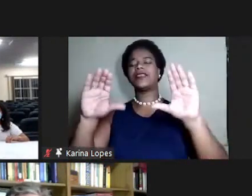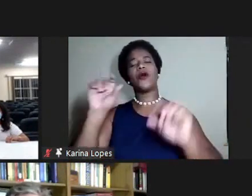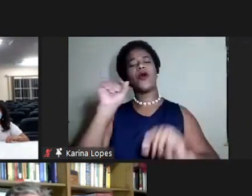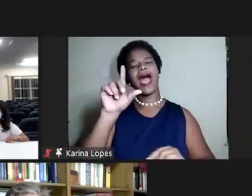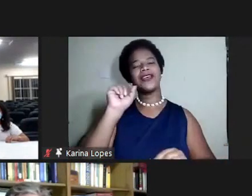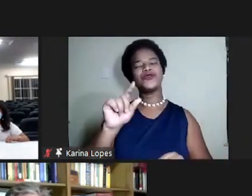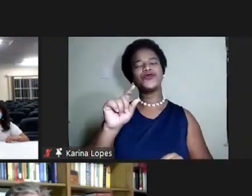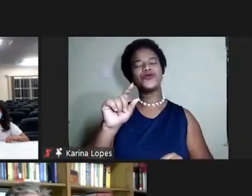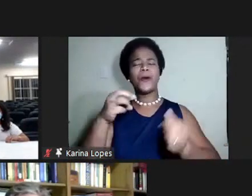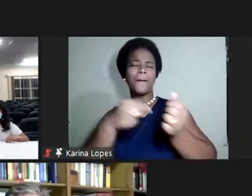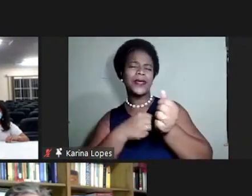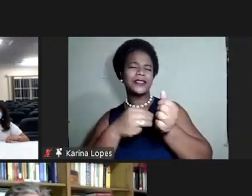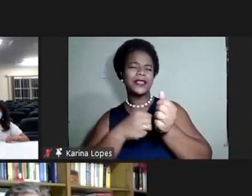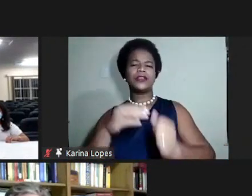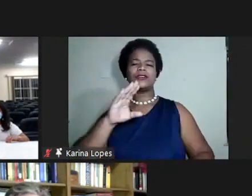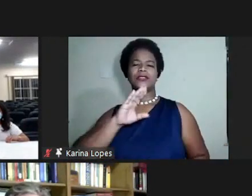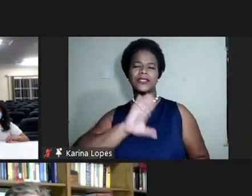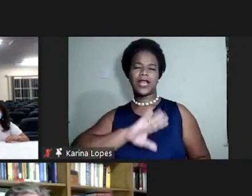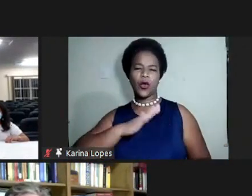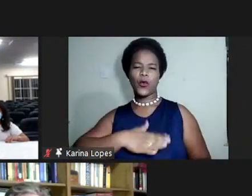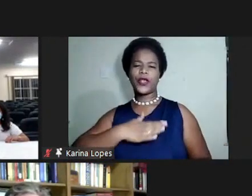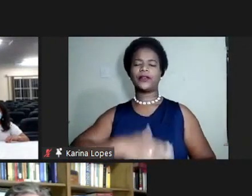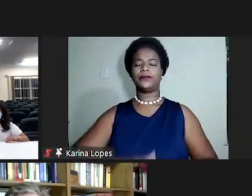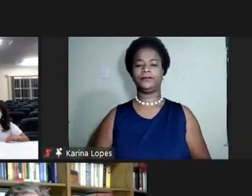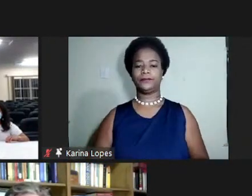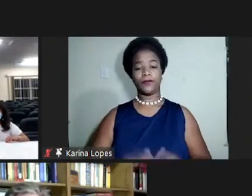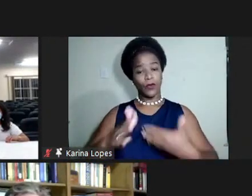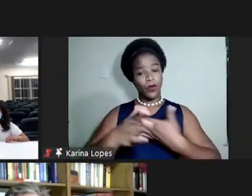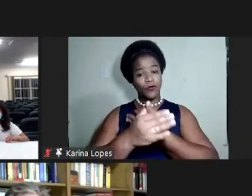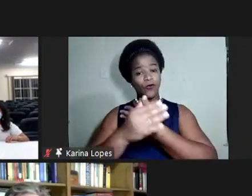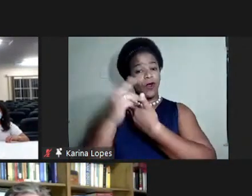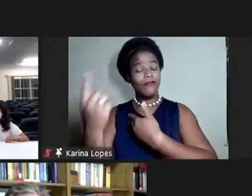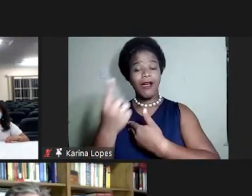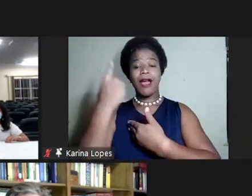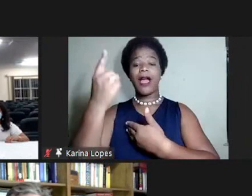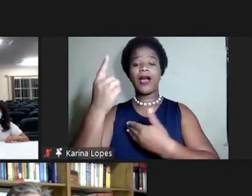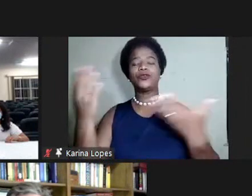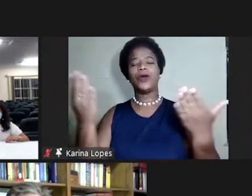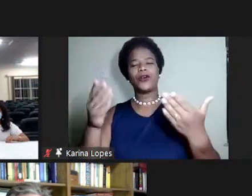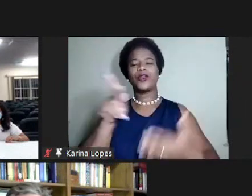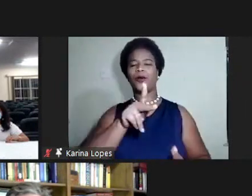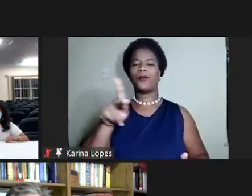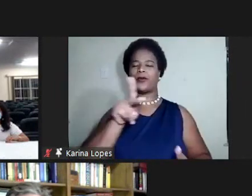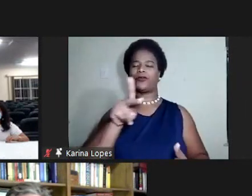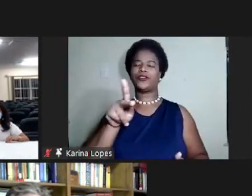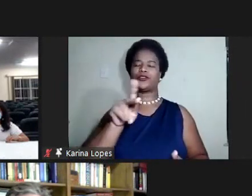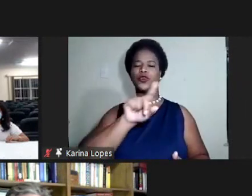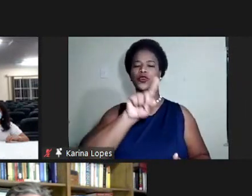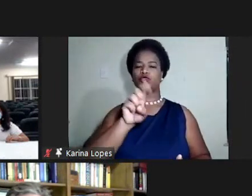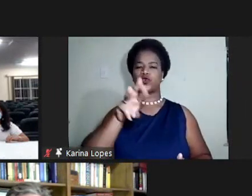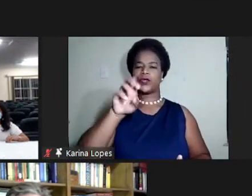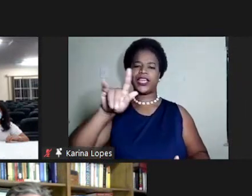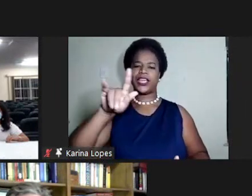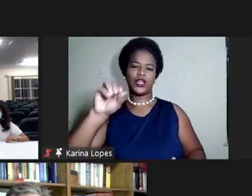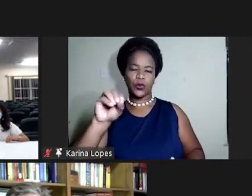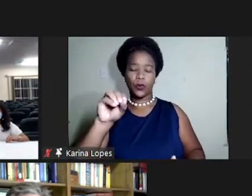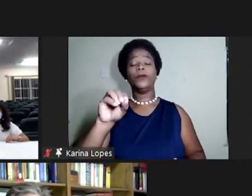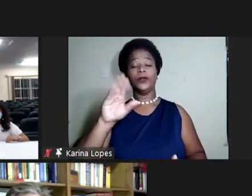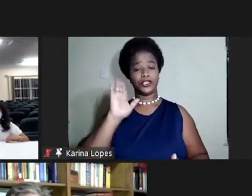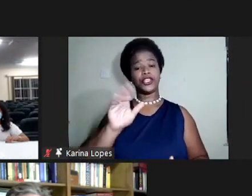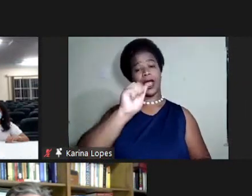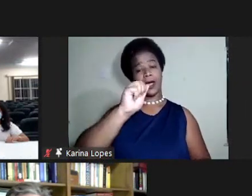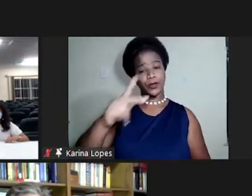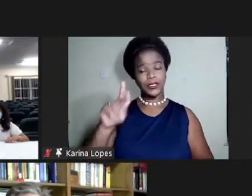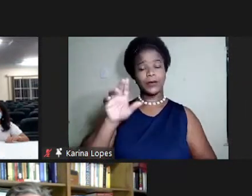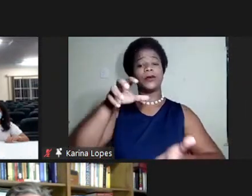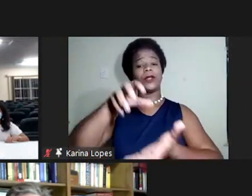voava alto, enxergando longe. Nosso mestre, professor Zuínglio Mota Dias, aposentado pelo Departamento de Ciência da Religião